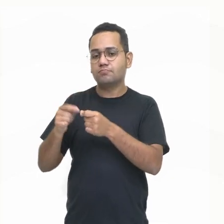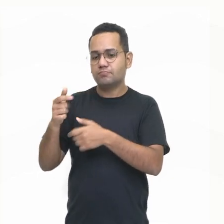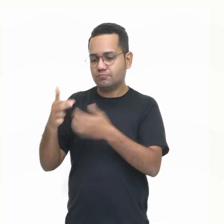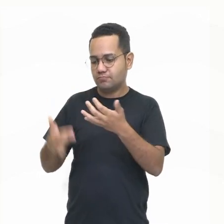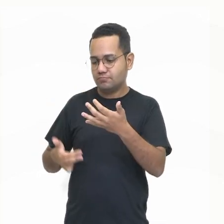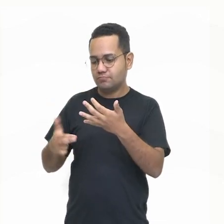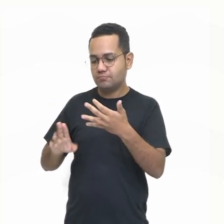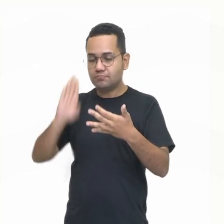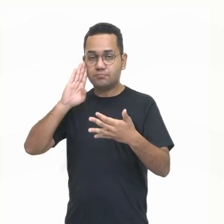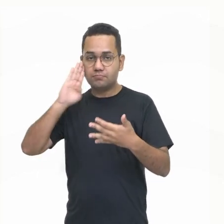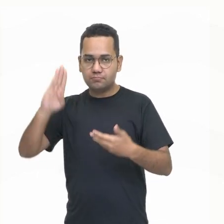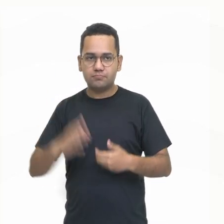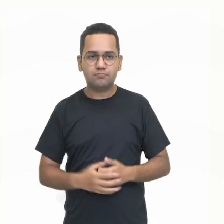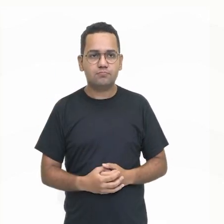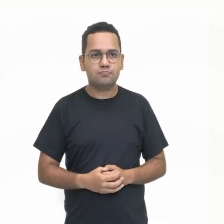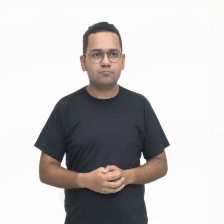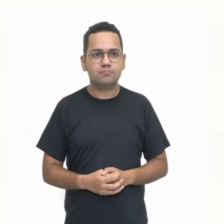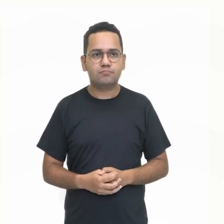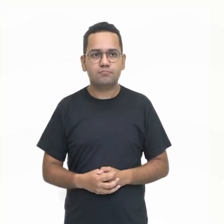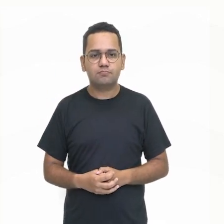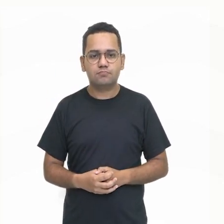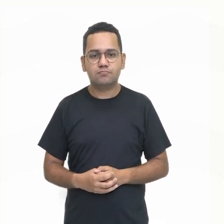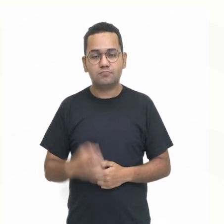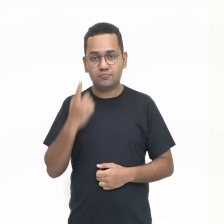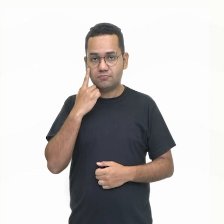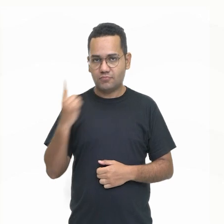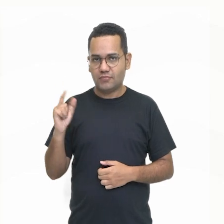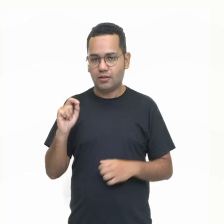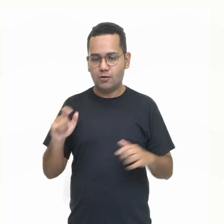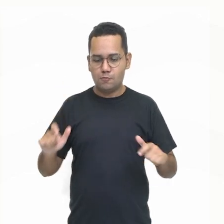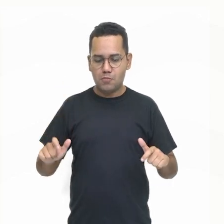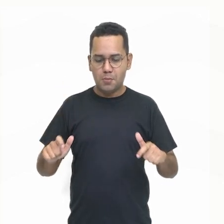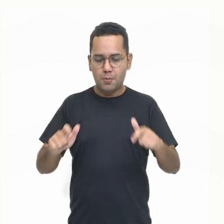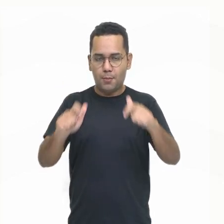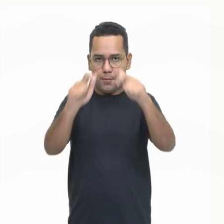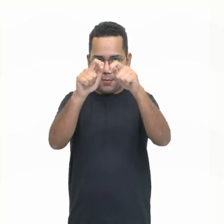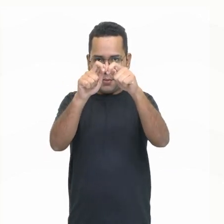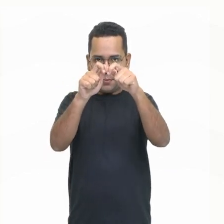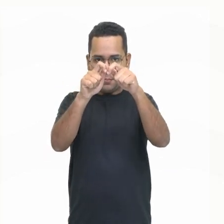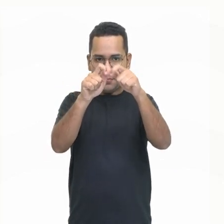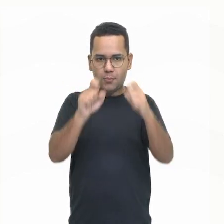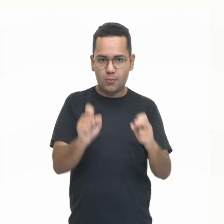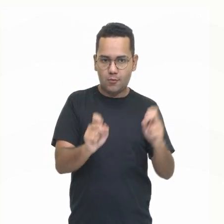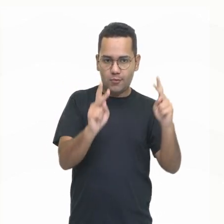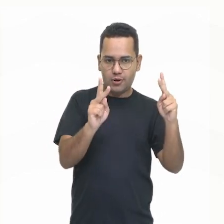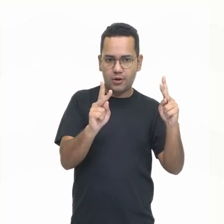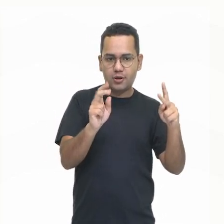base, certo? Então, aqui foi a maneira que os cientistas